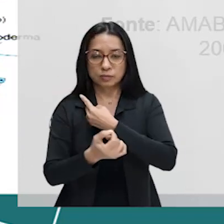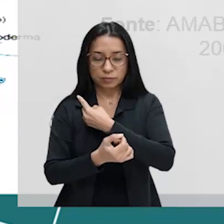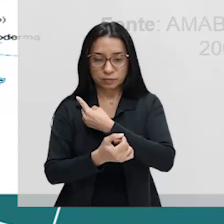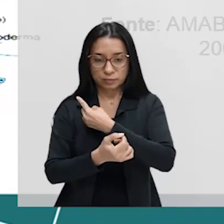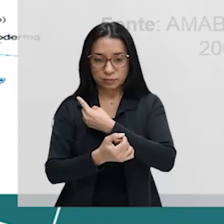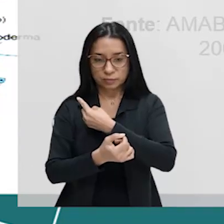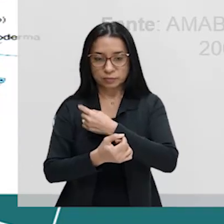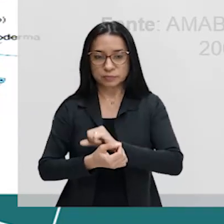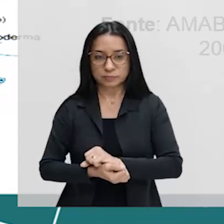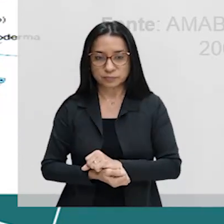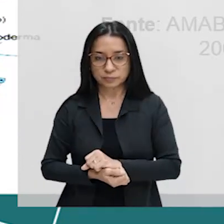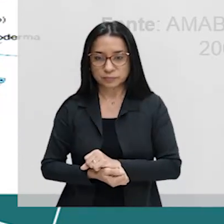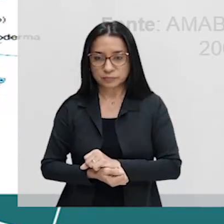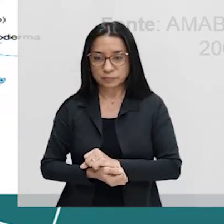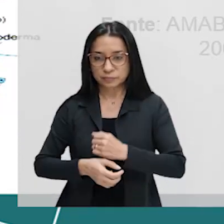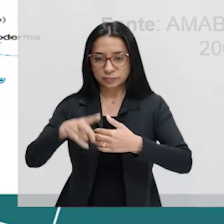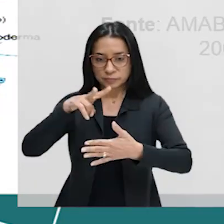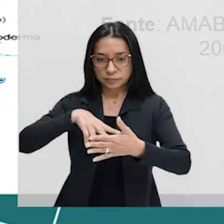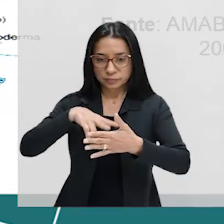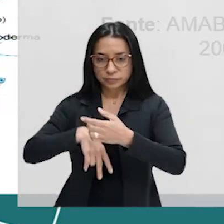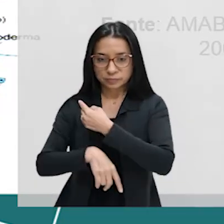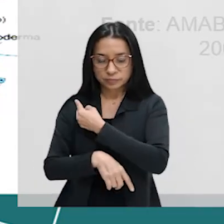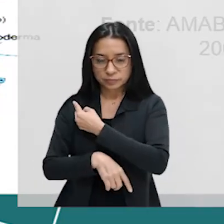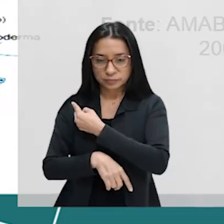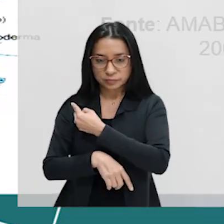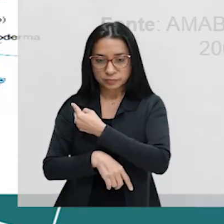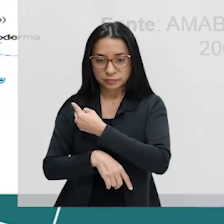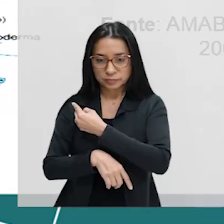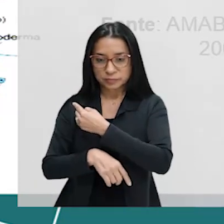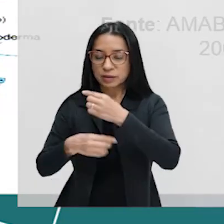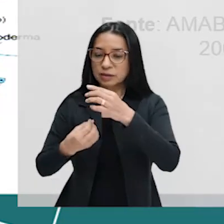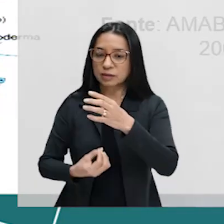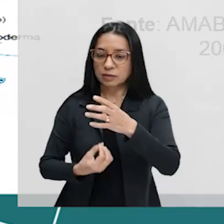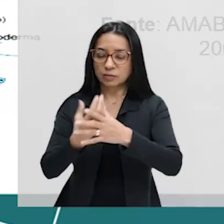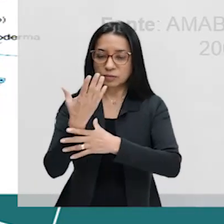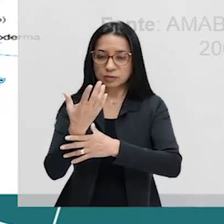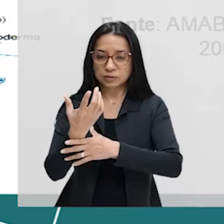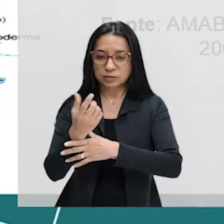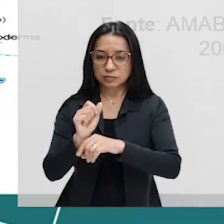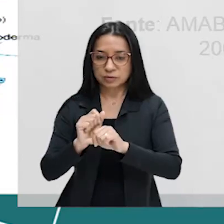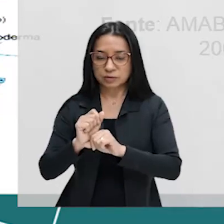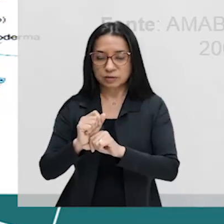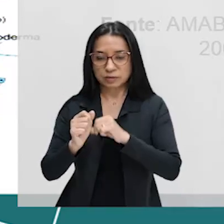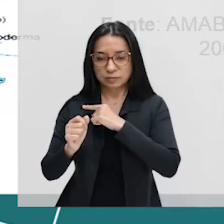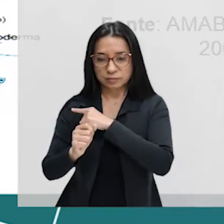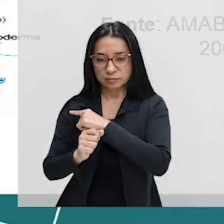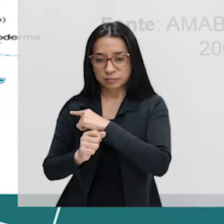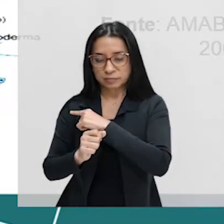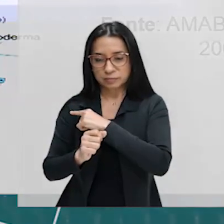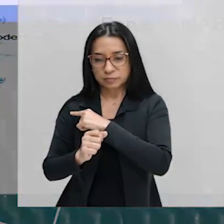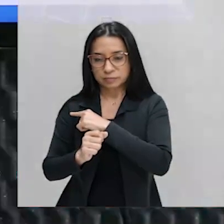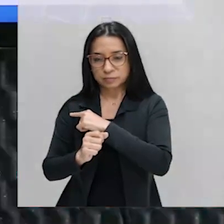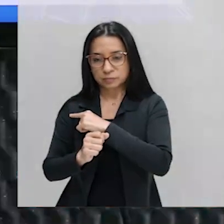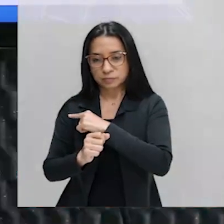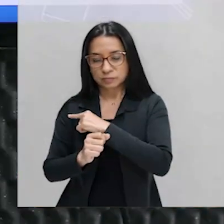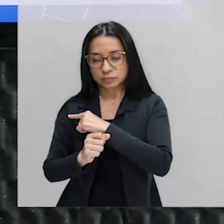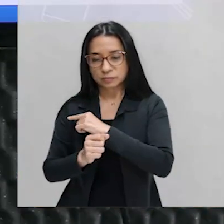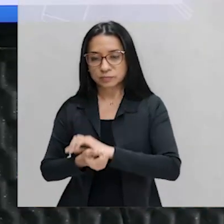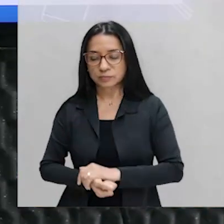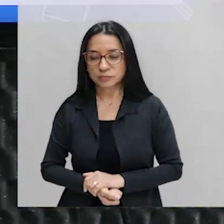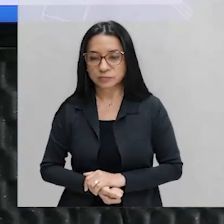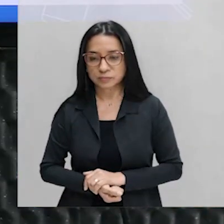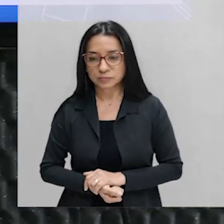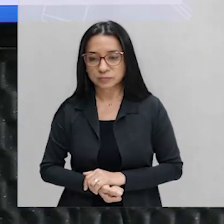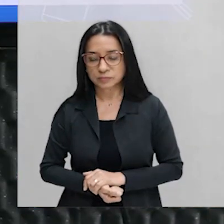Mais externamente, nós temos o ectoderma, que vai dar origem à placa neural, né, que posteriormente se